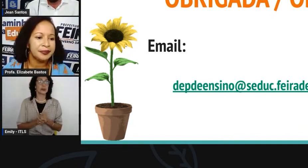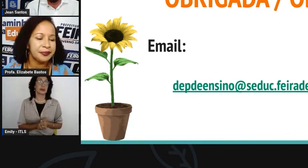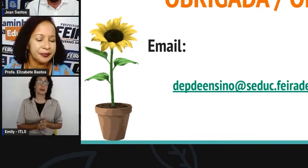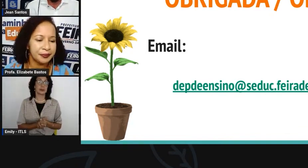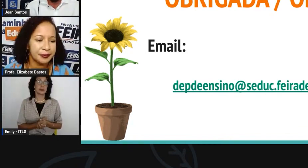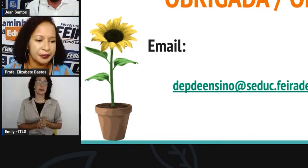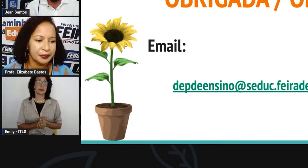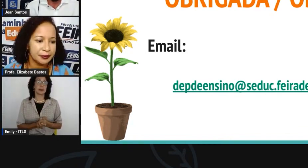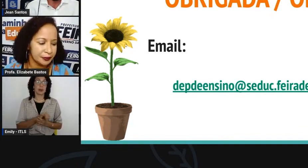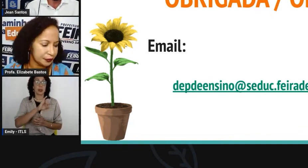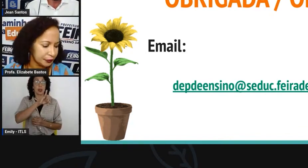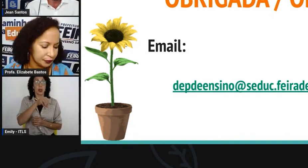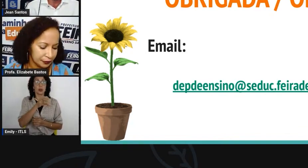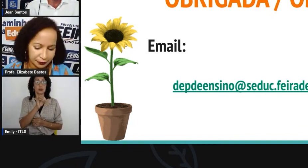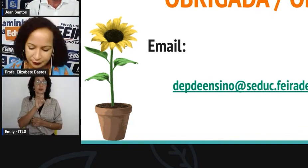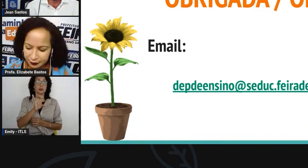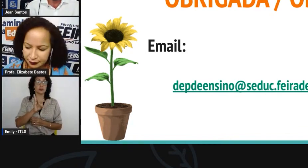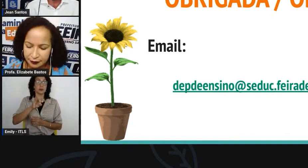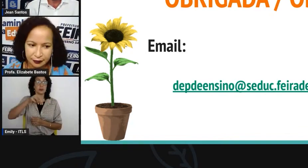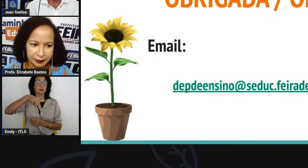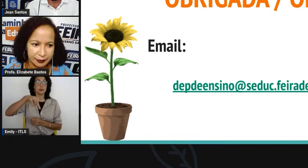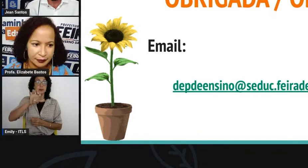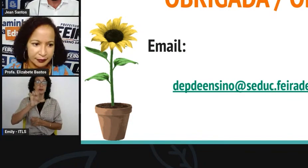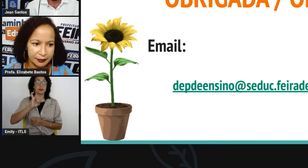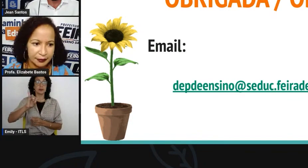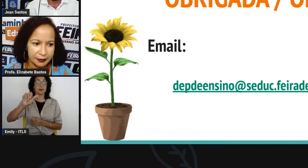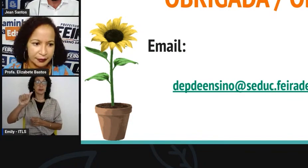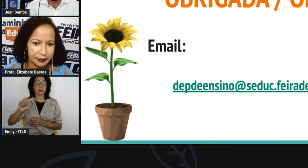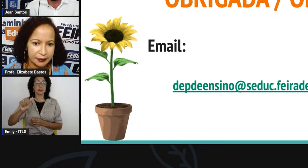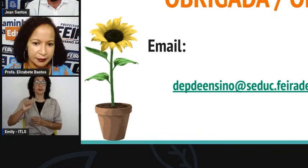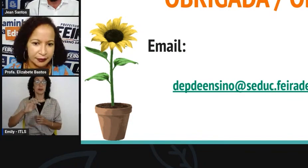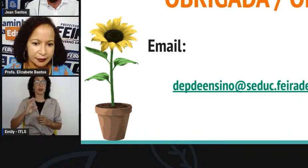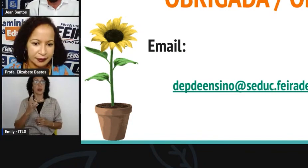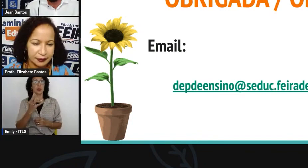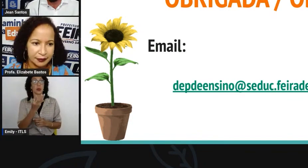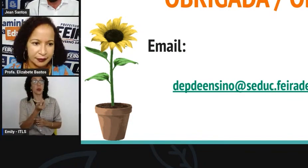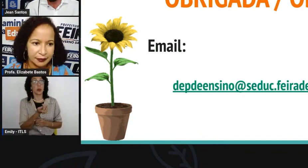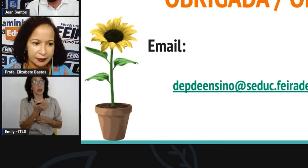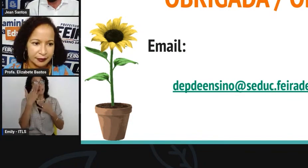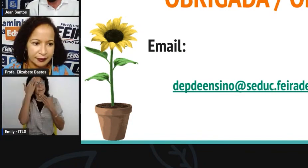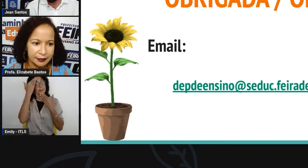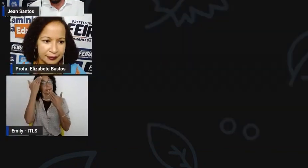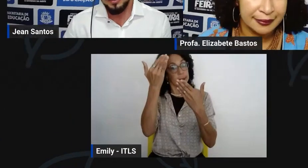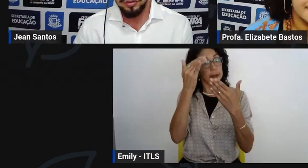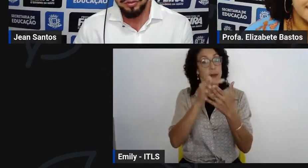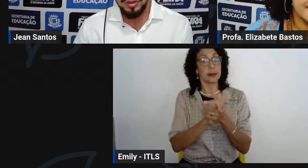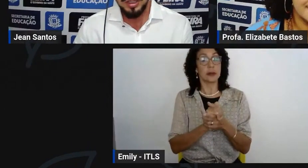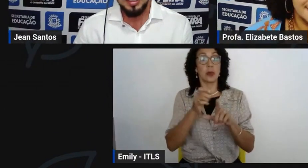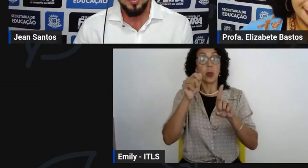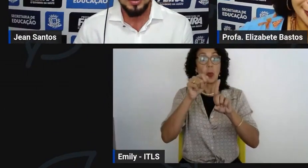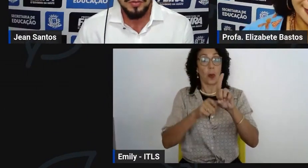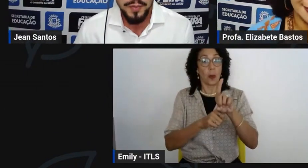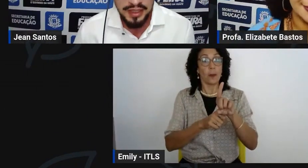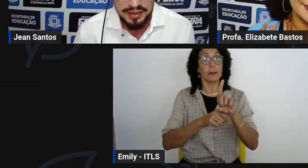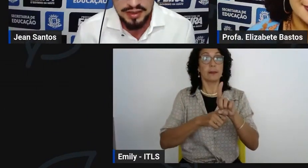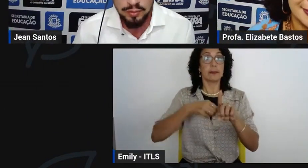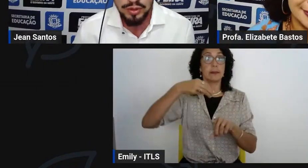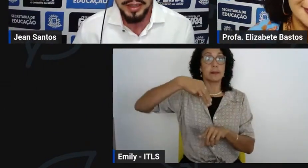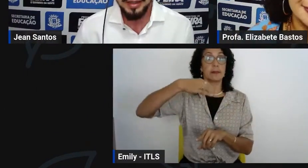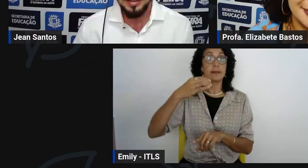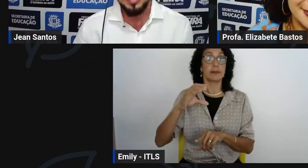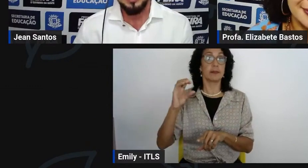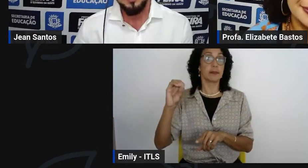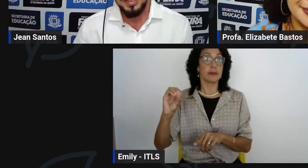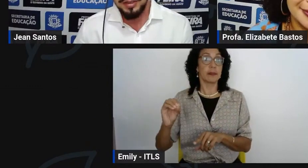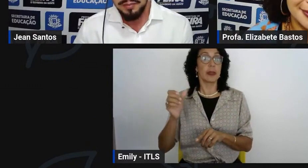Jocineia Santos nós queremos saudar o mês de março enquanto mês da